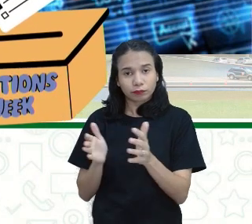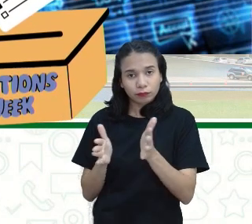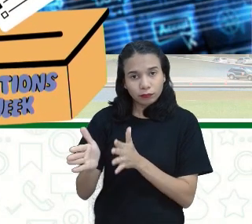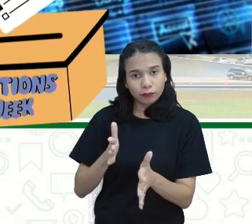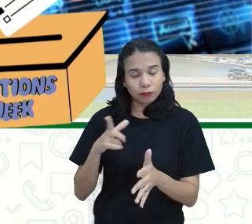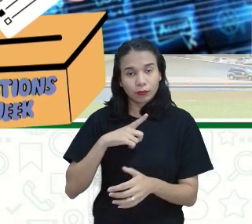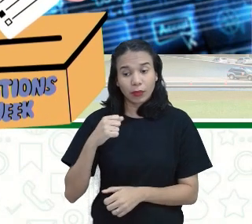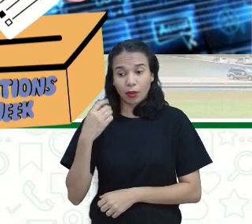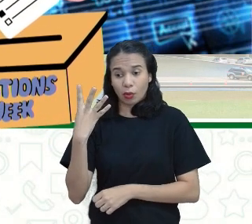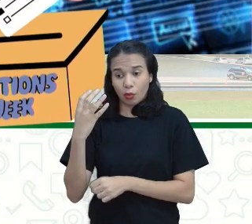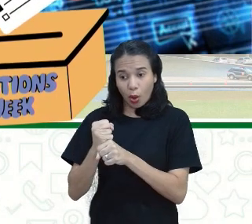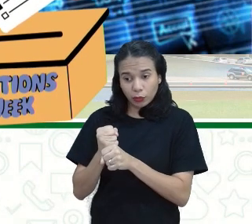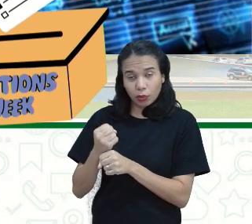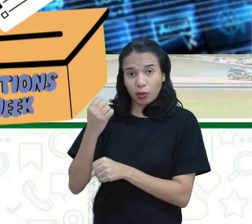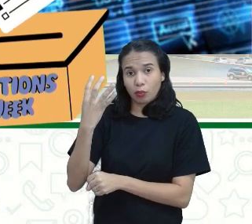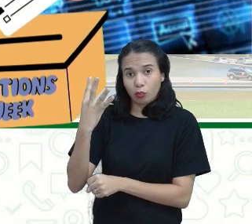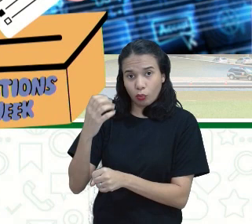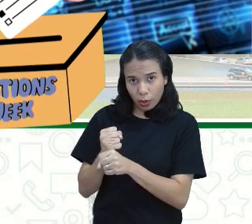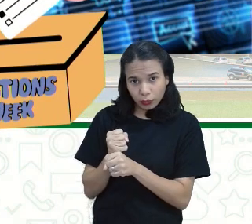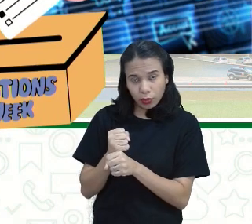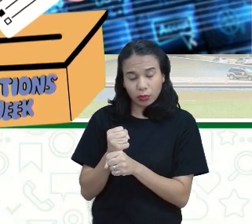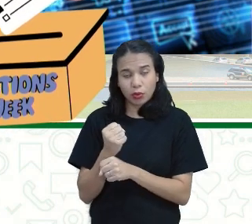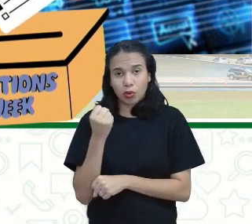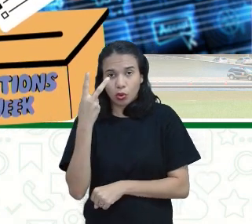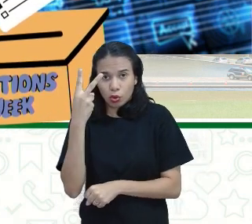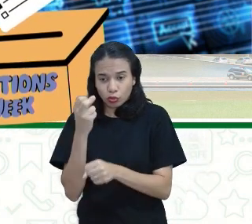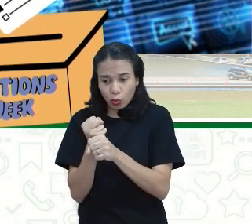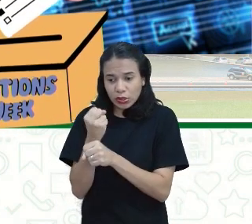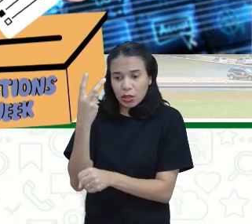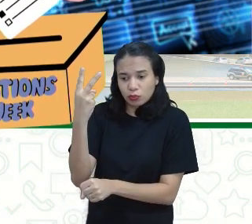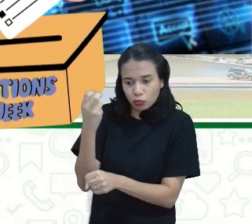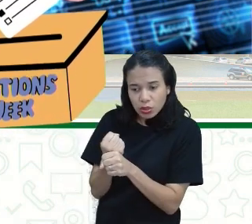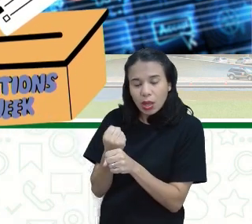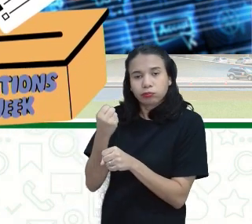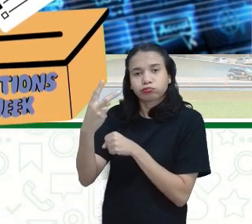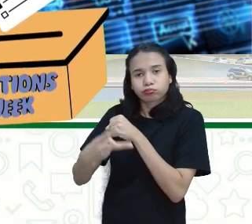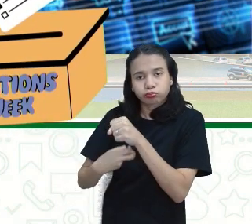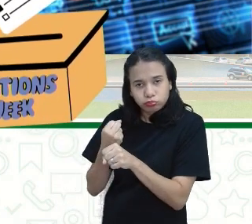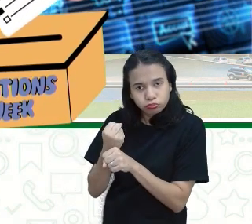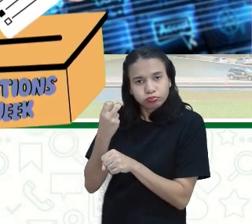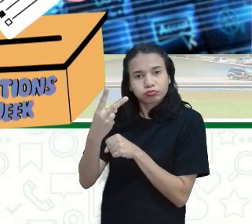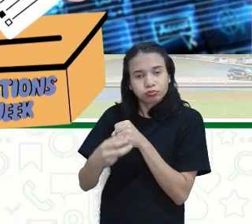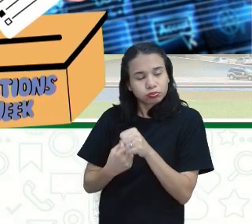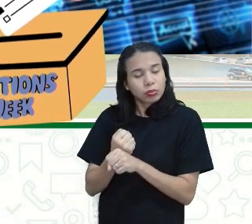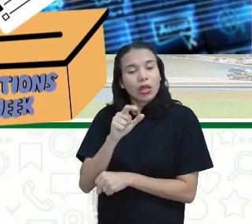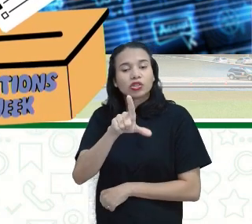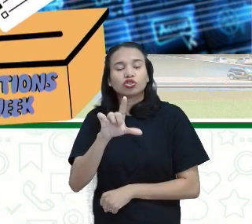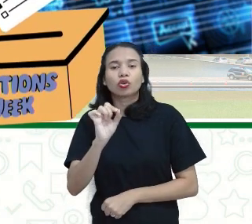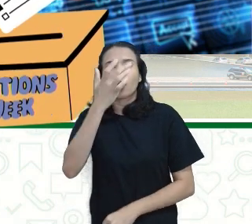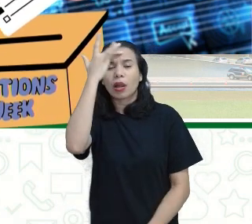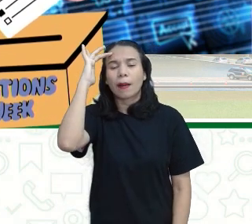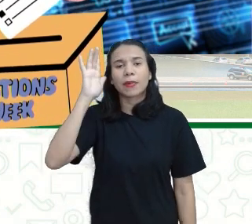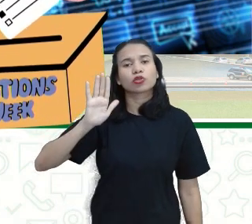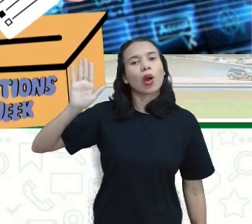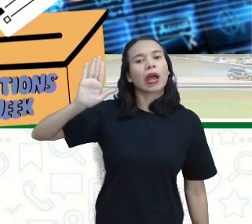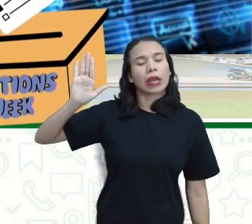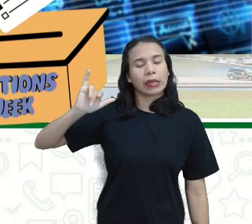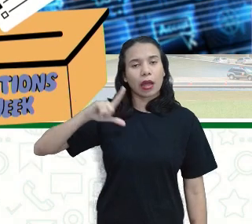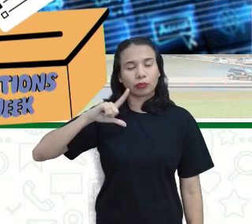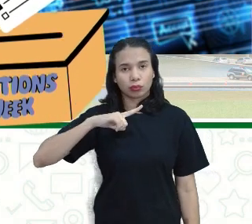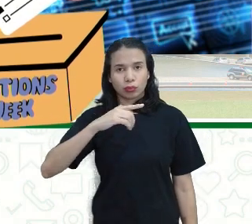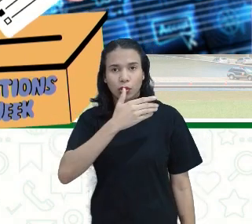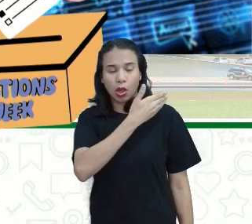cada quatro anos, na realidade se alternando de dois em dois anos, os candidatos que vão governar o país,